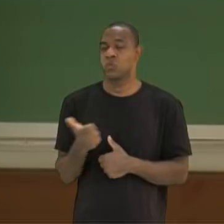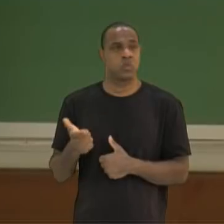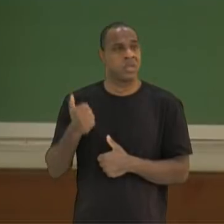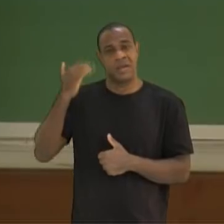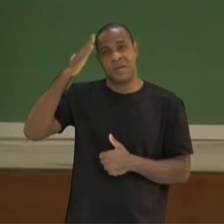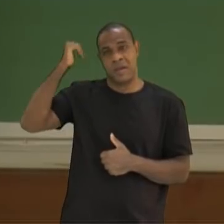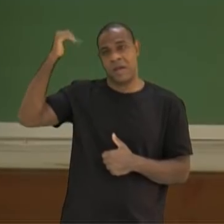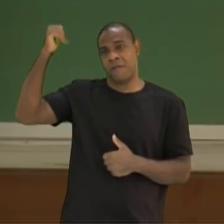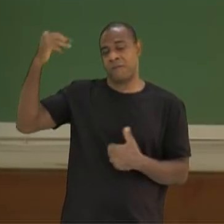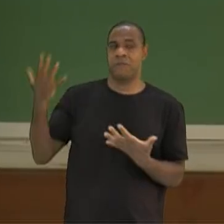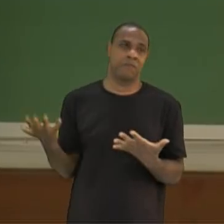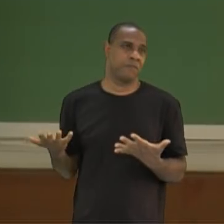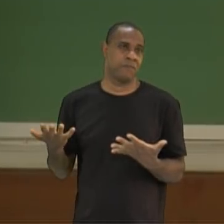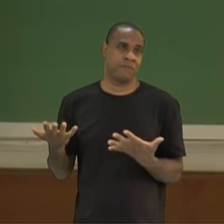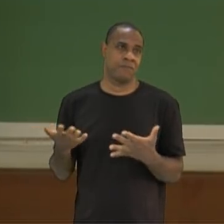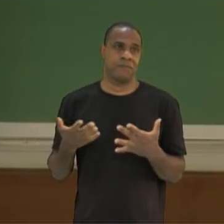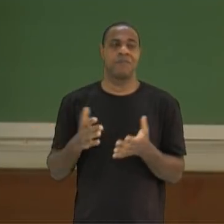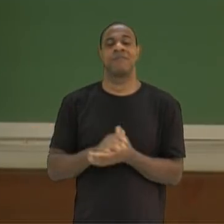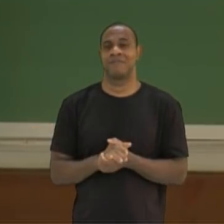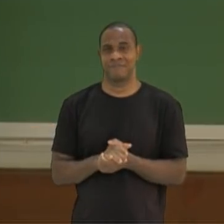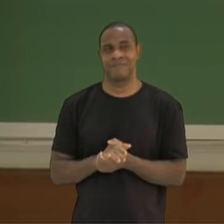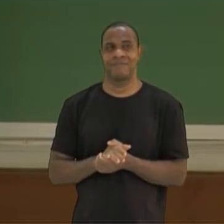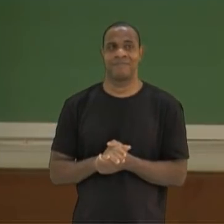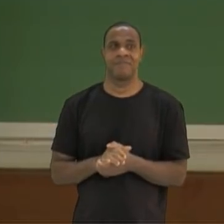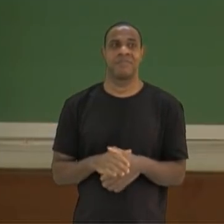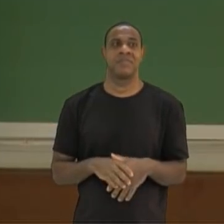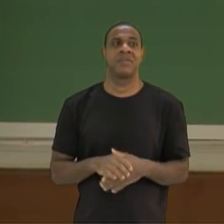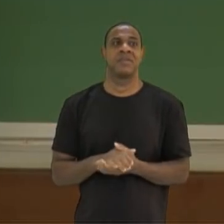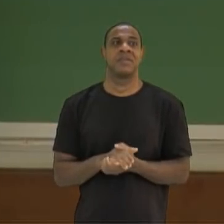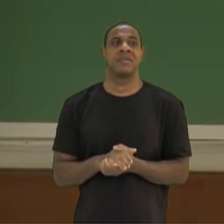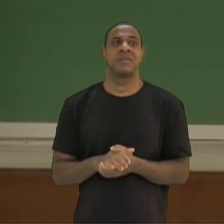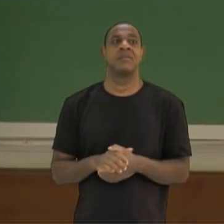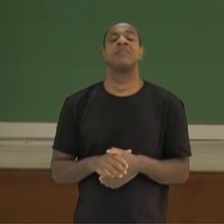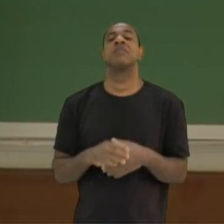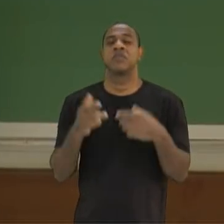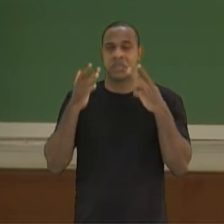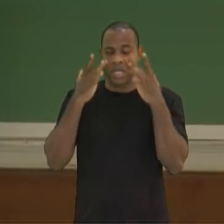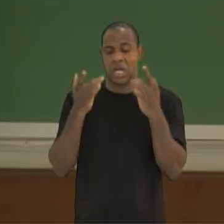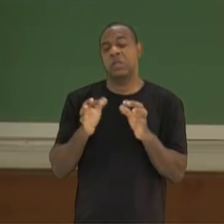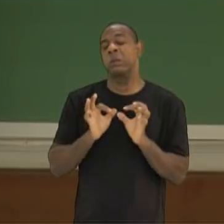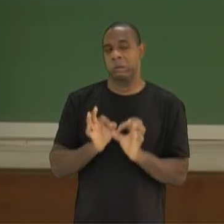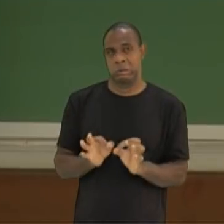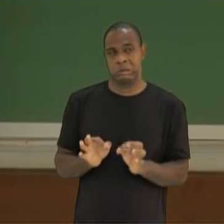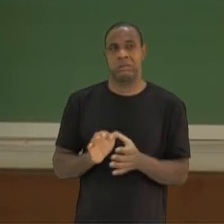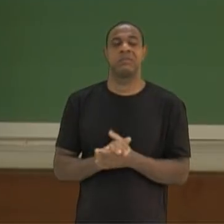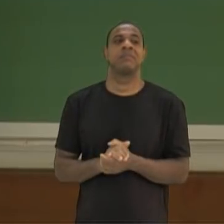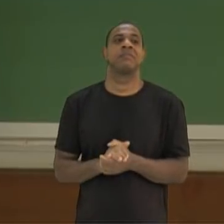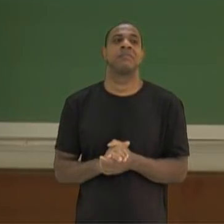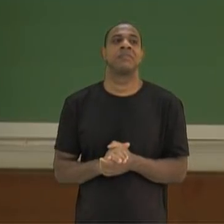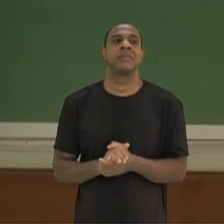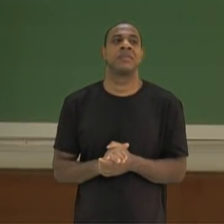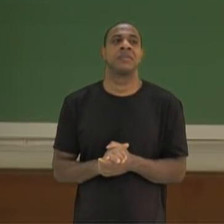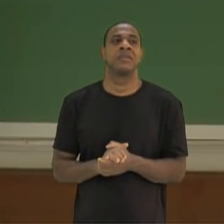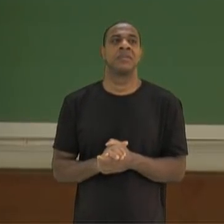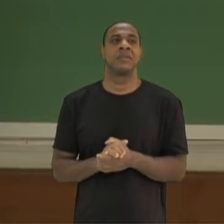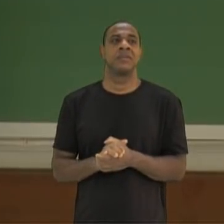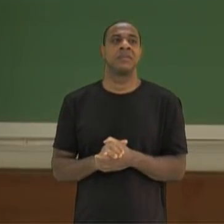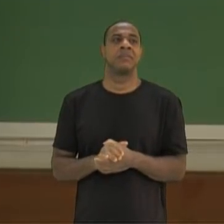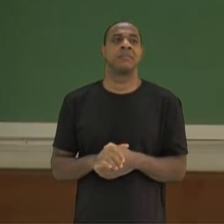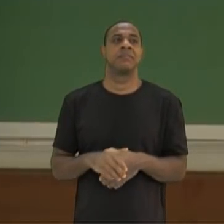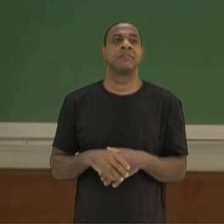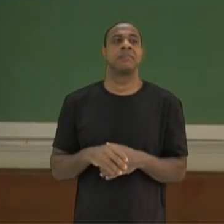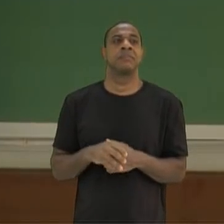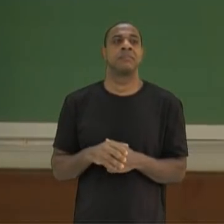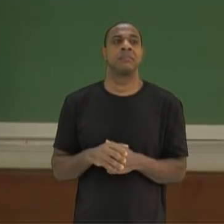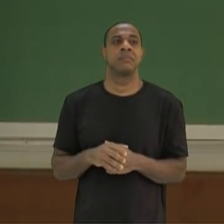artística, certo? O teatro, com certeza. Os jogos digitais também. Tem toda uma arte, né, para criar um jogo digital. E o